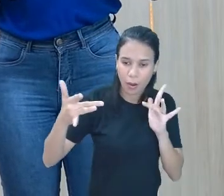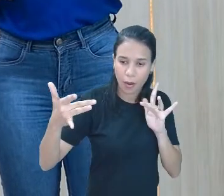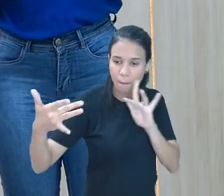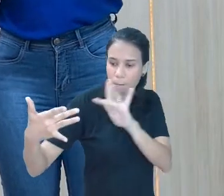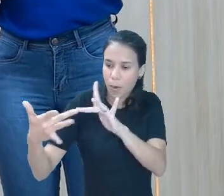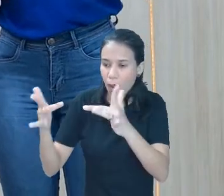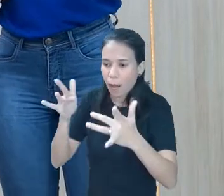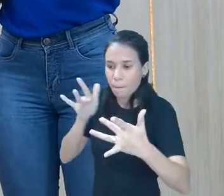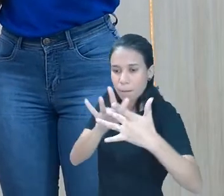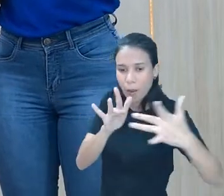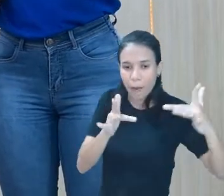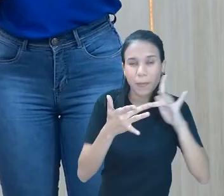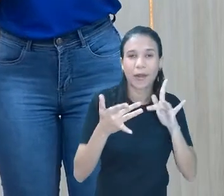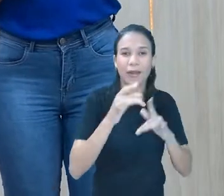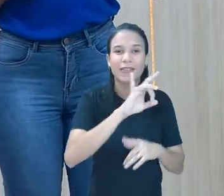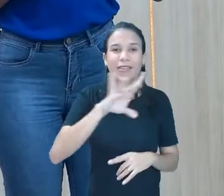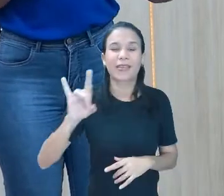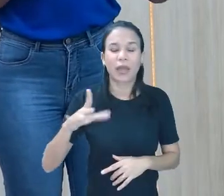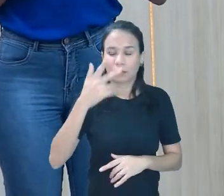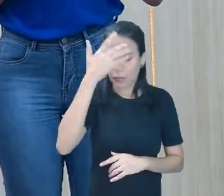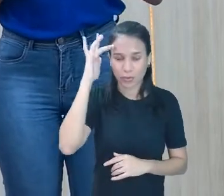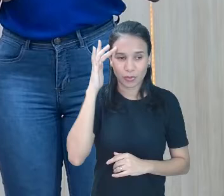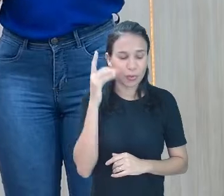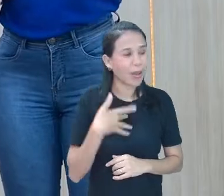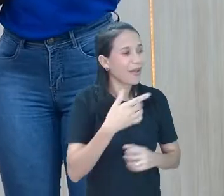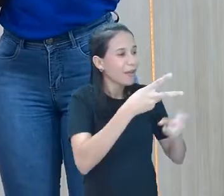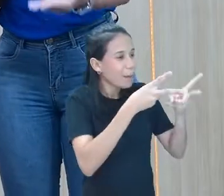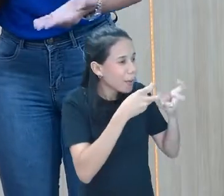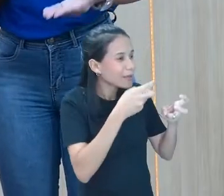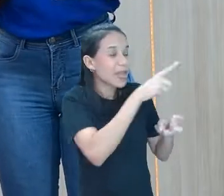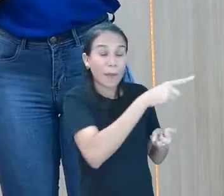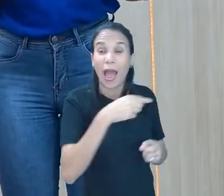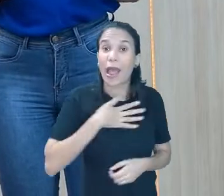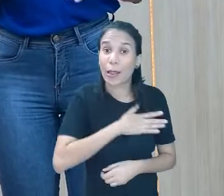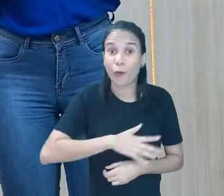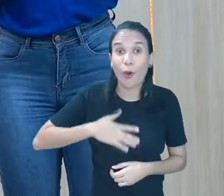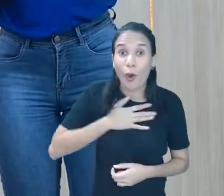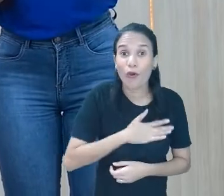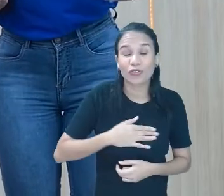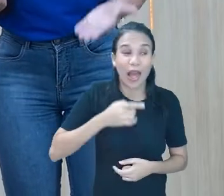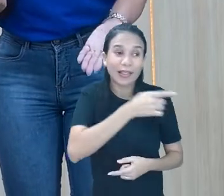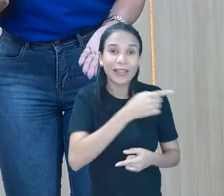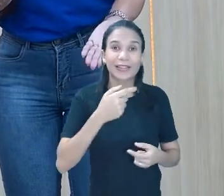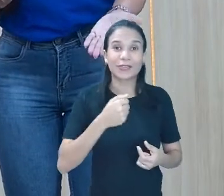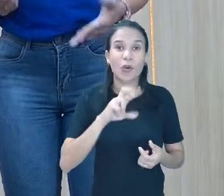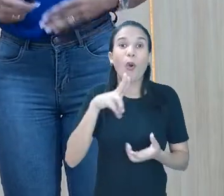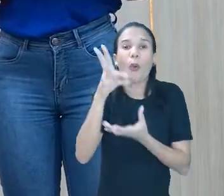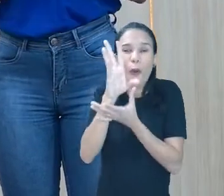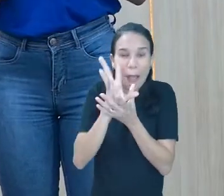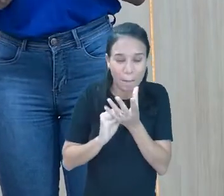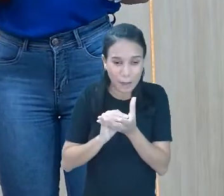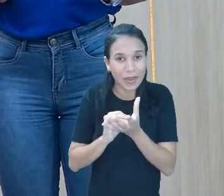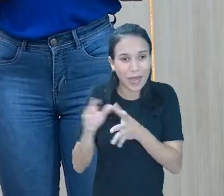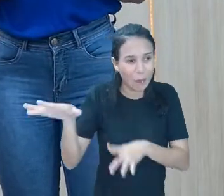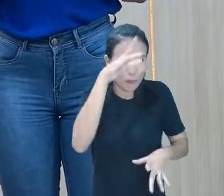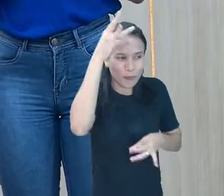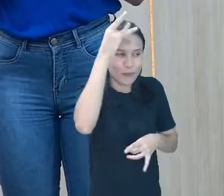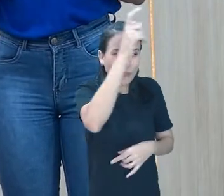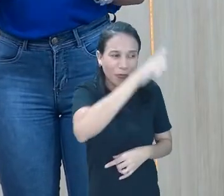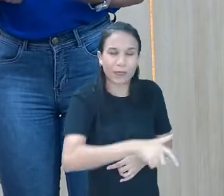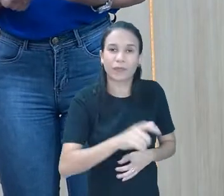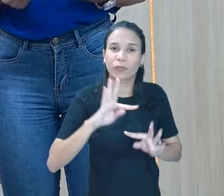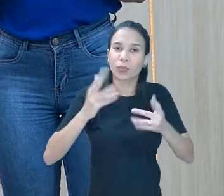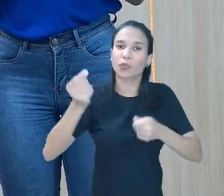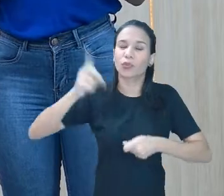que cada amigo fale um pouquinho, perceba o outro, diga o que o outro gosta, né, imite o outro, porque tudo isso